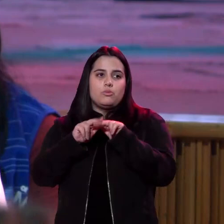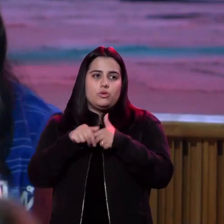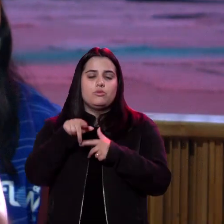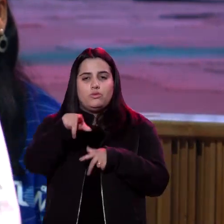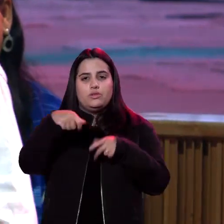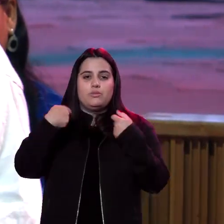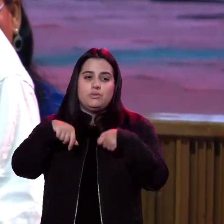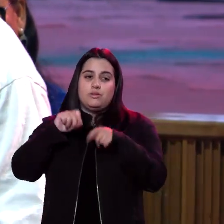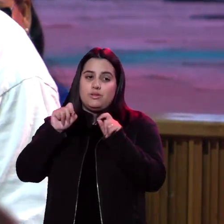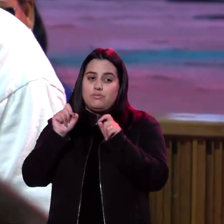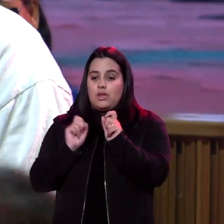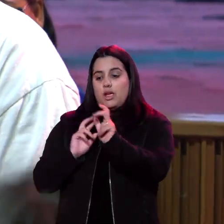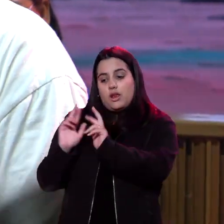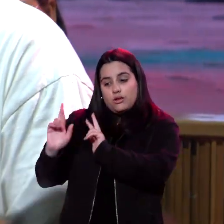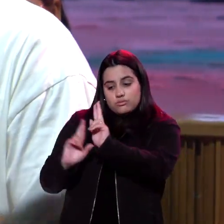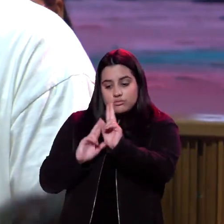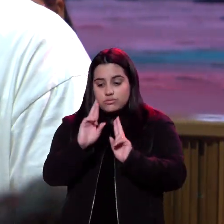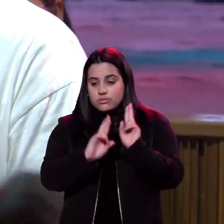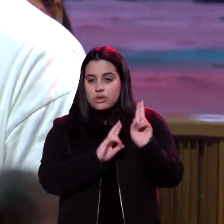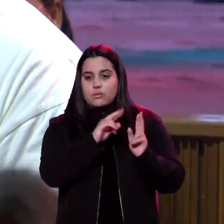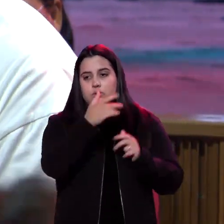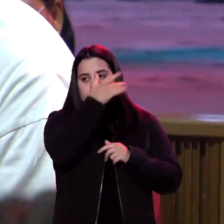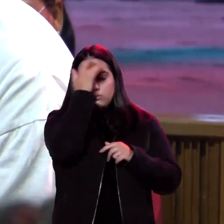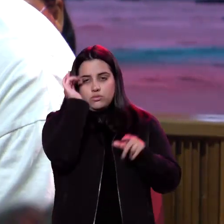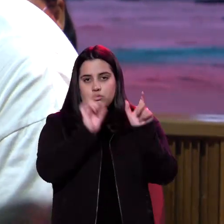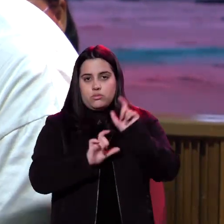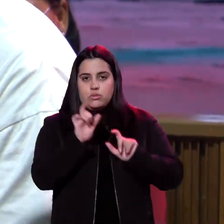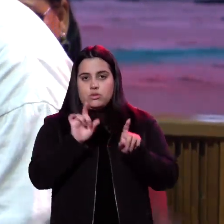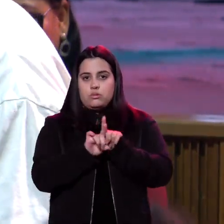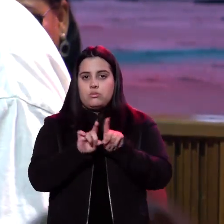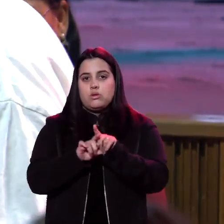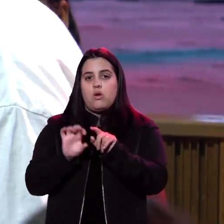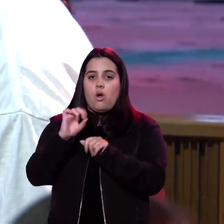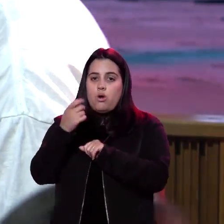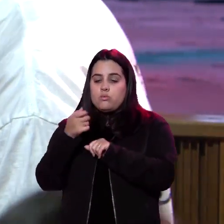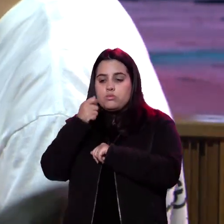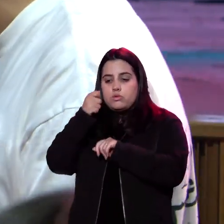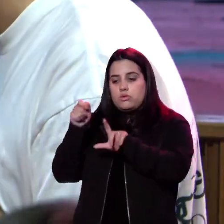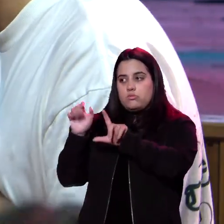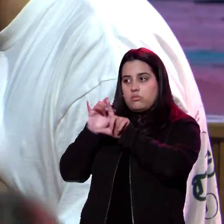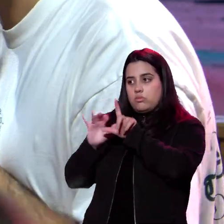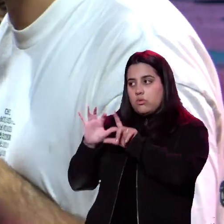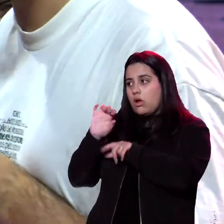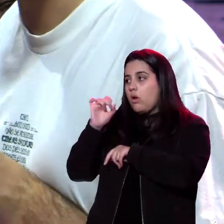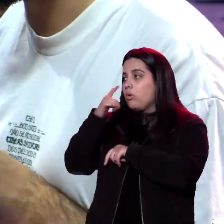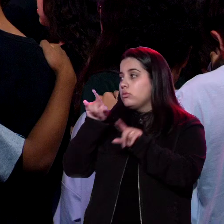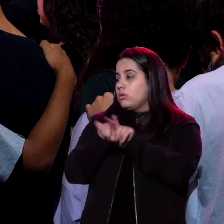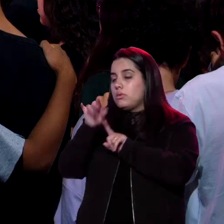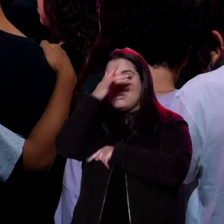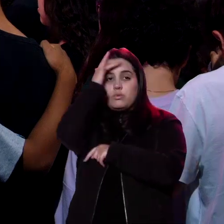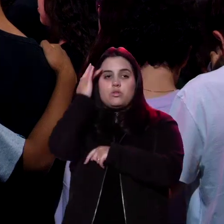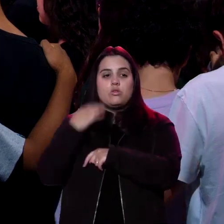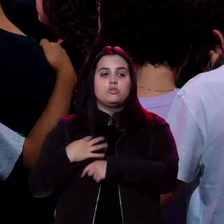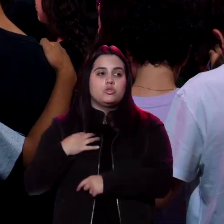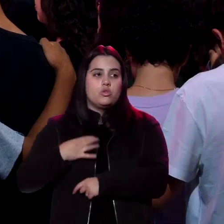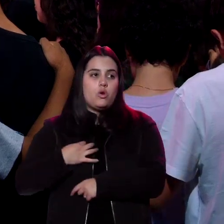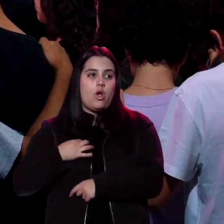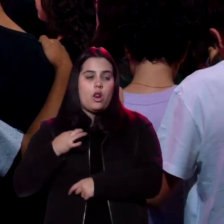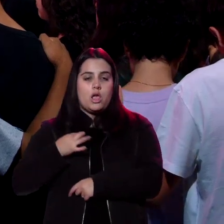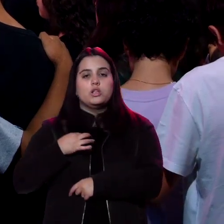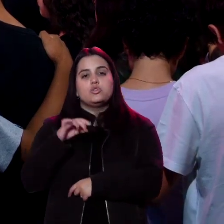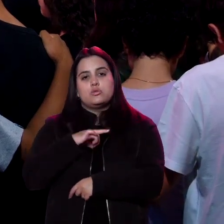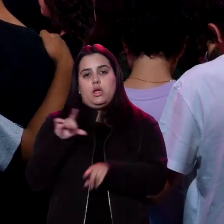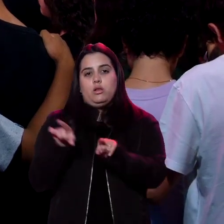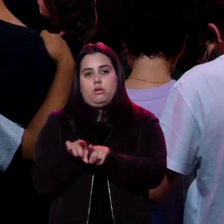ter relacionamento com pessoas também. Ou você aponta o QR Code para lá, ou você vem com esse povo de colete aqui, eles estão com o QR Code